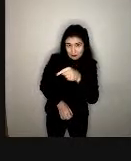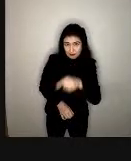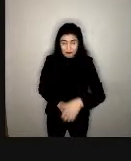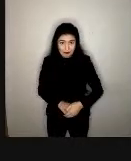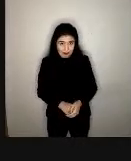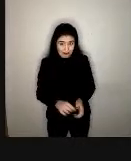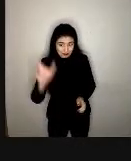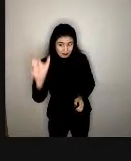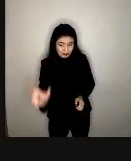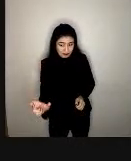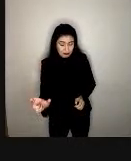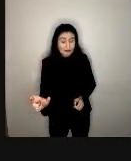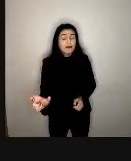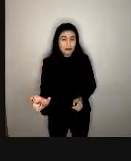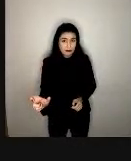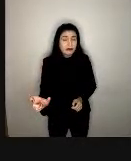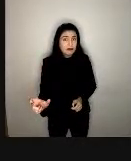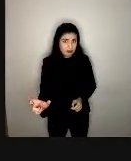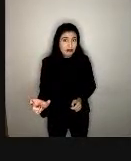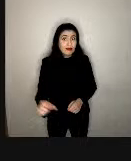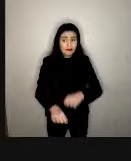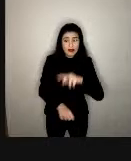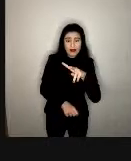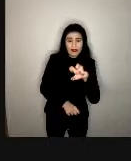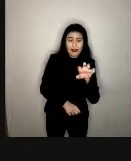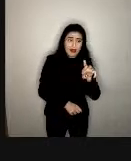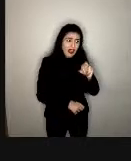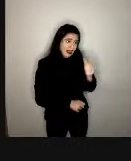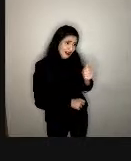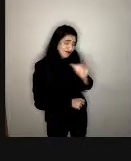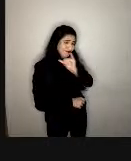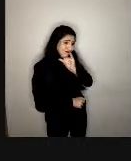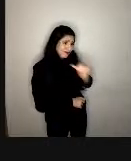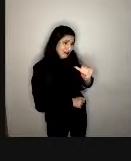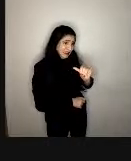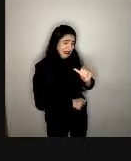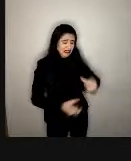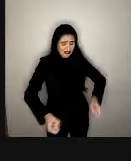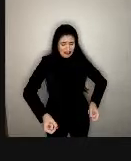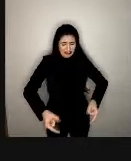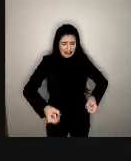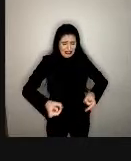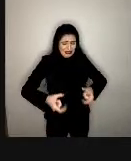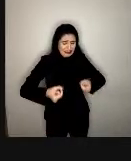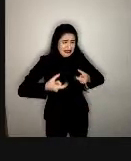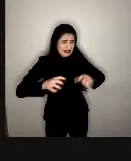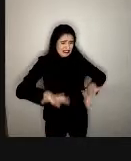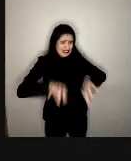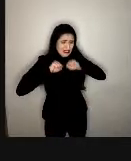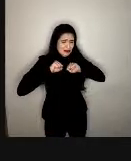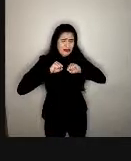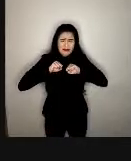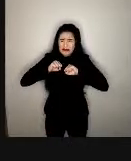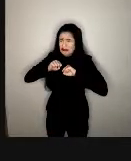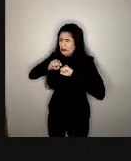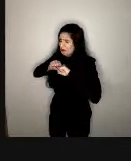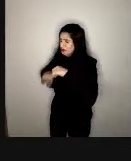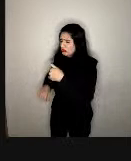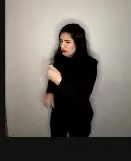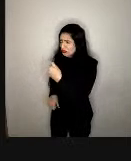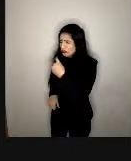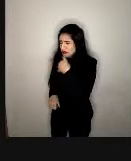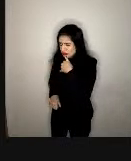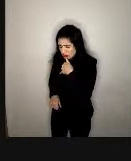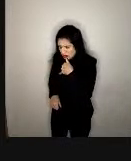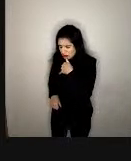aqui. E ele falou: Vera, eu estou com câncer. Nossa, eu fiquei muito sem chão, muito desestruturada. E